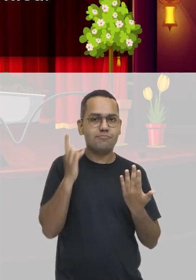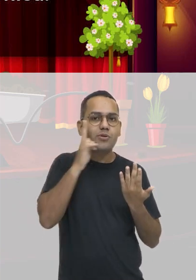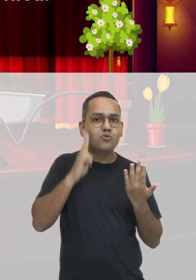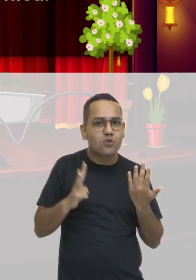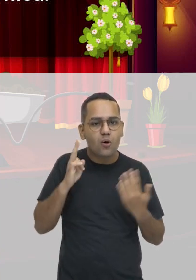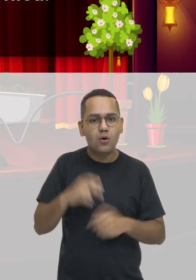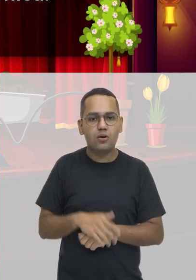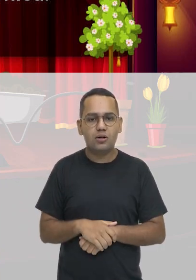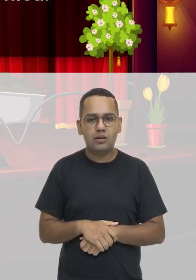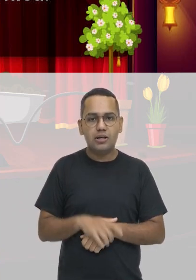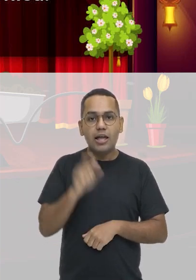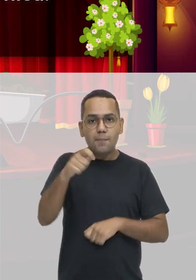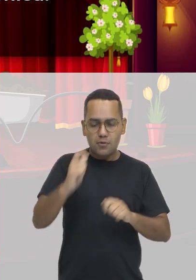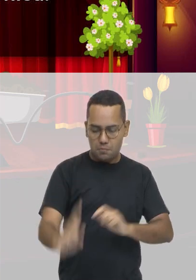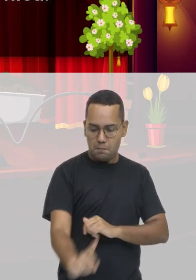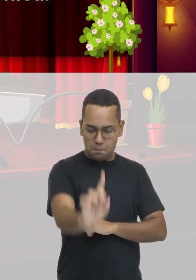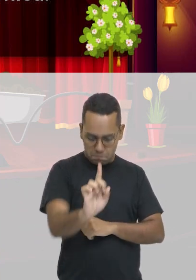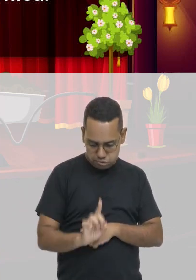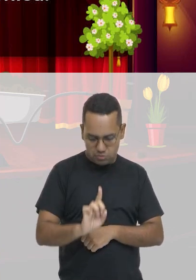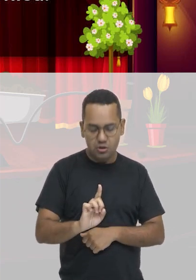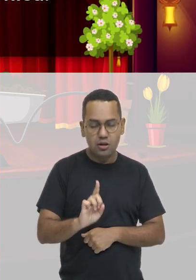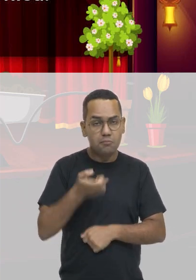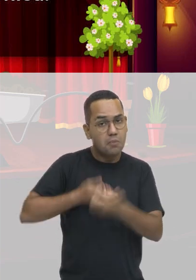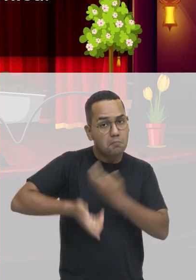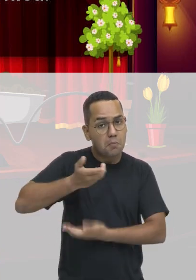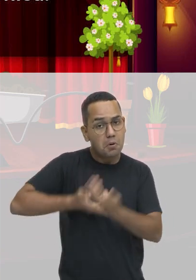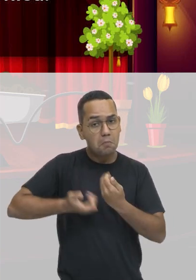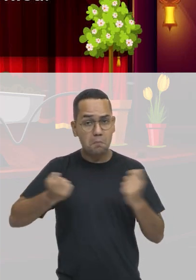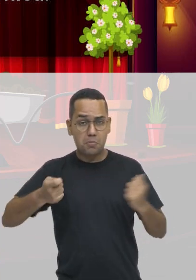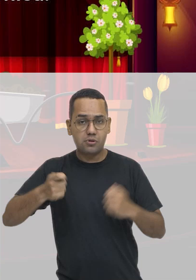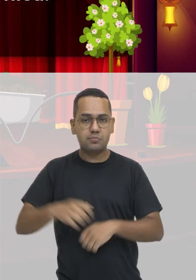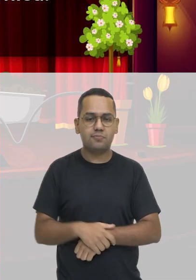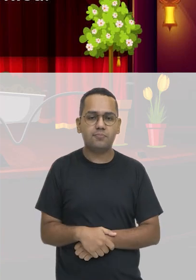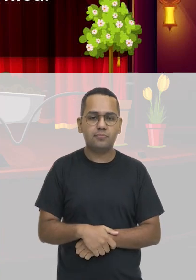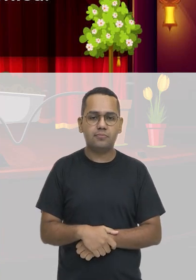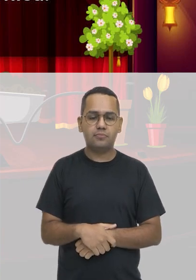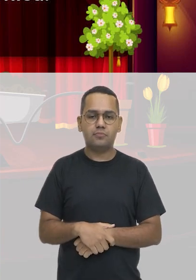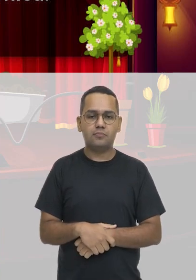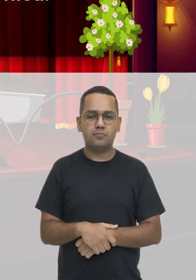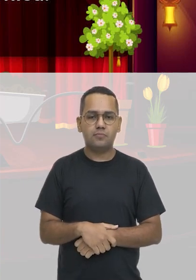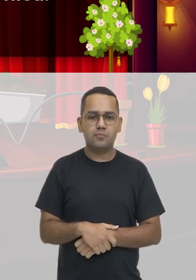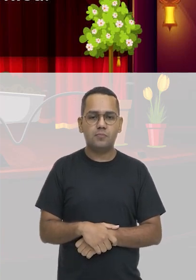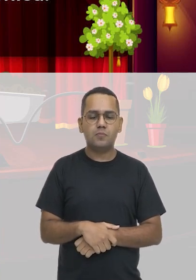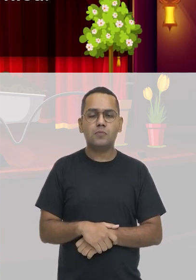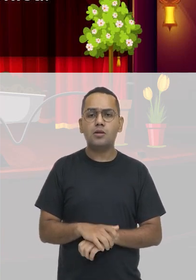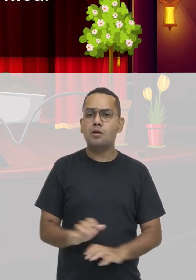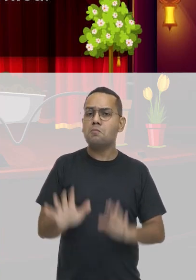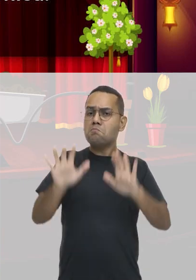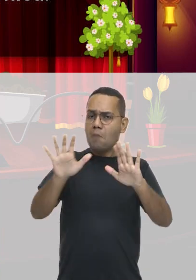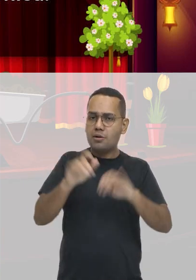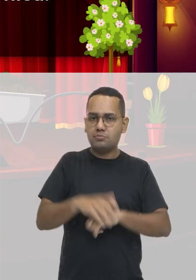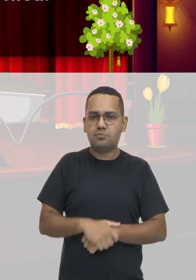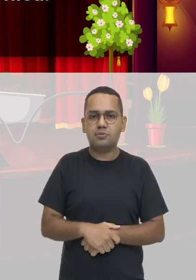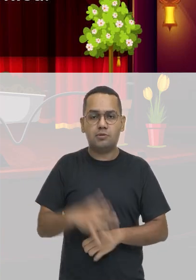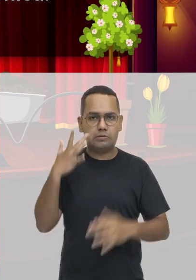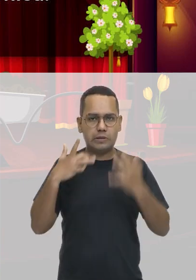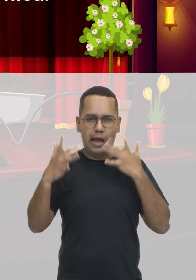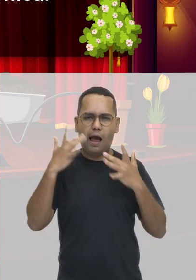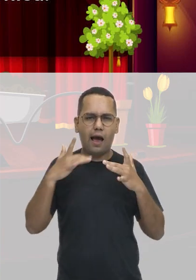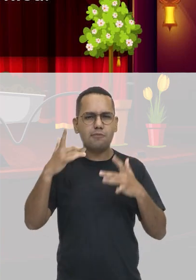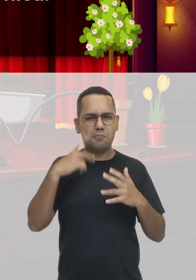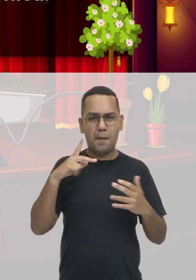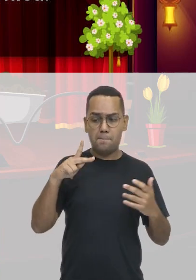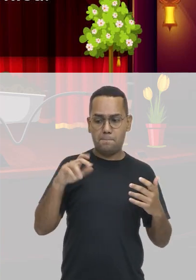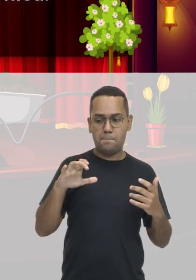parte daquela encenação. Mas toda peça é algo para o público refletir, analisar,